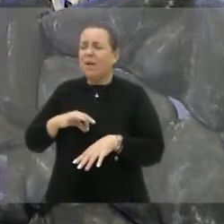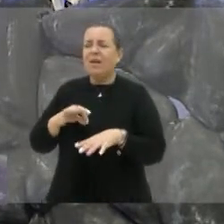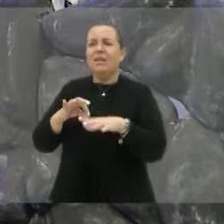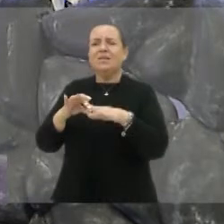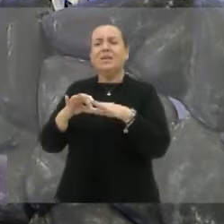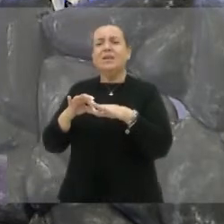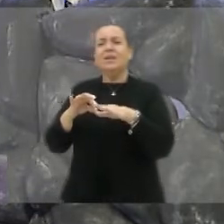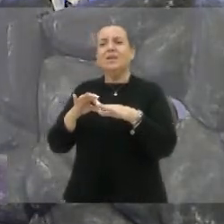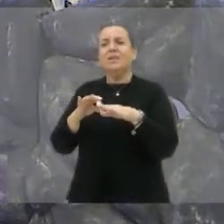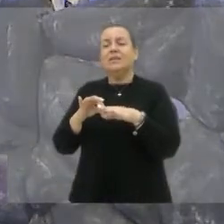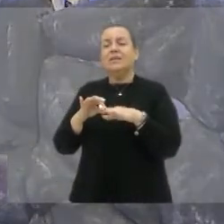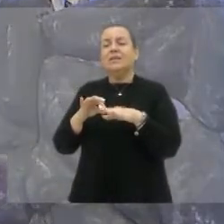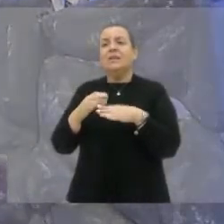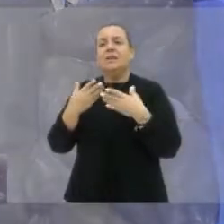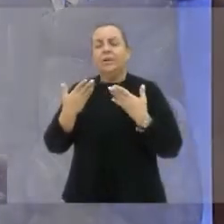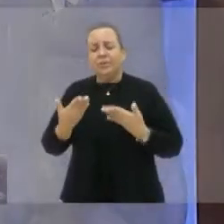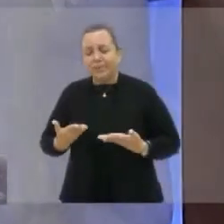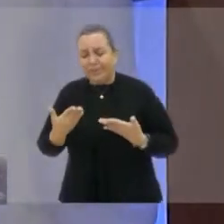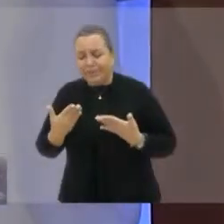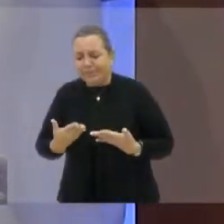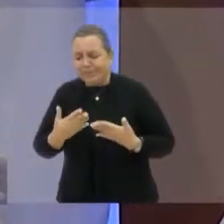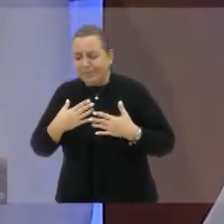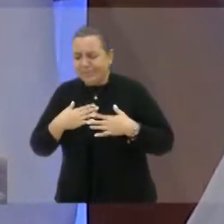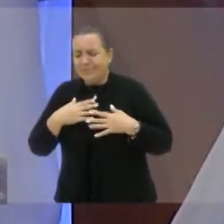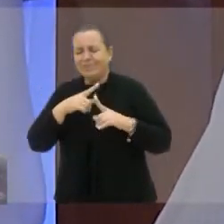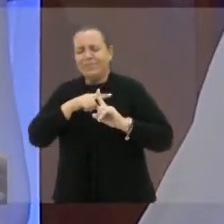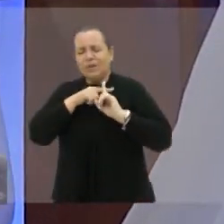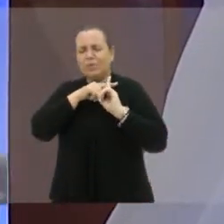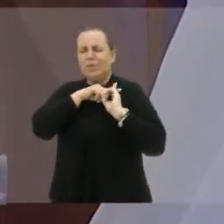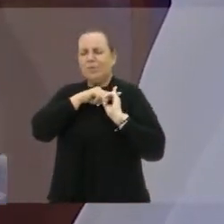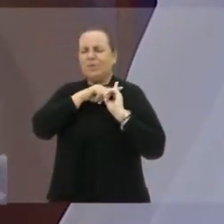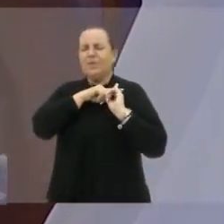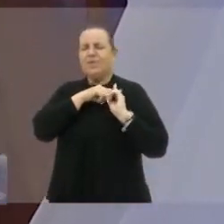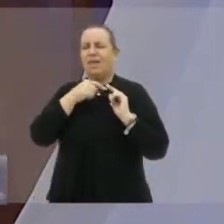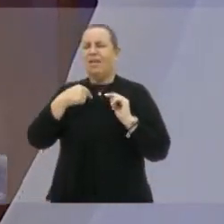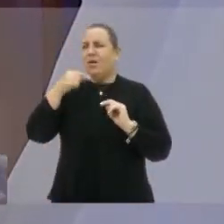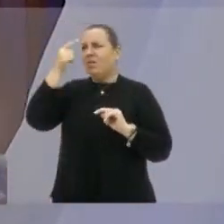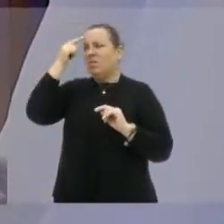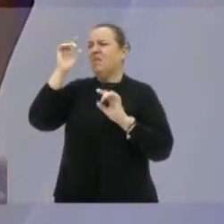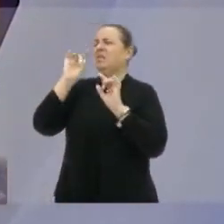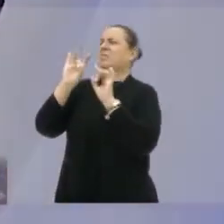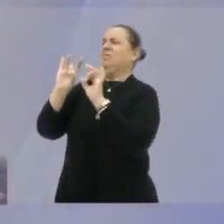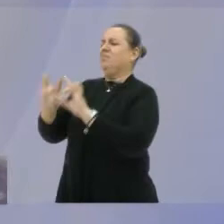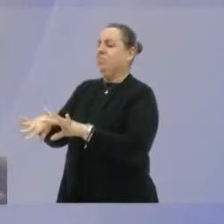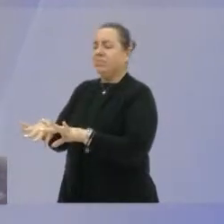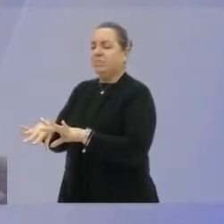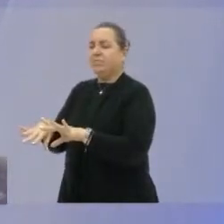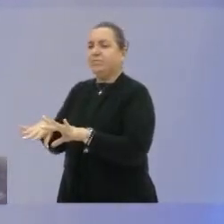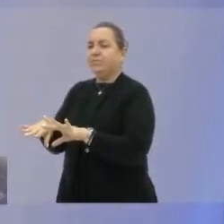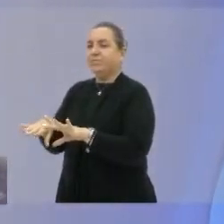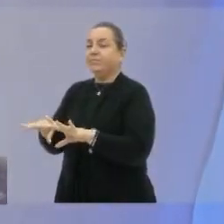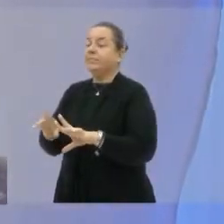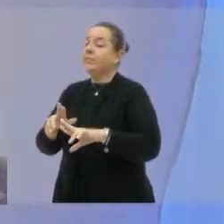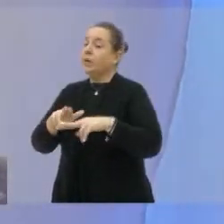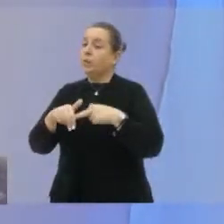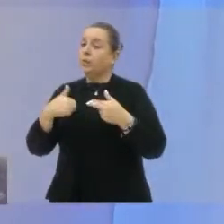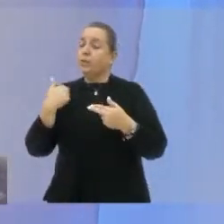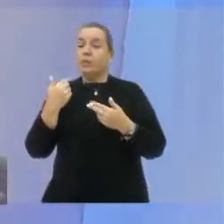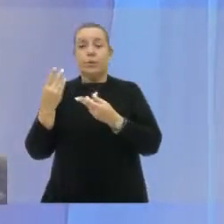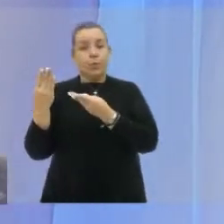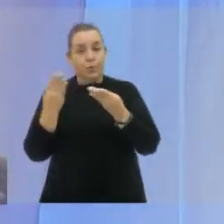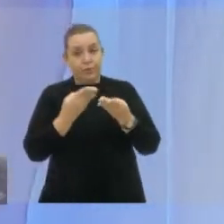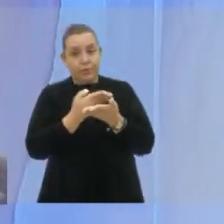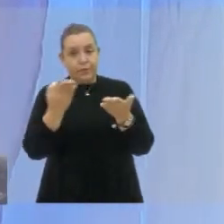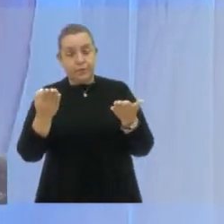está pesada por demais, por vezes eu penso em desistir. Por isso eu convido a você, meu irmão, a dizer